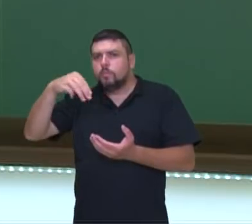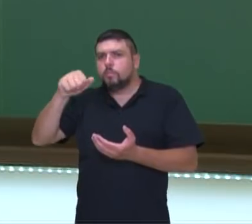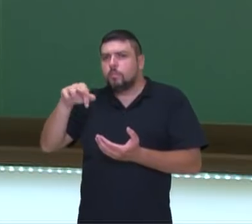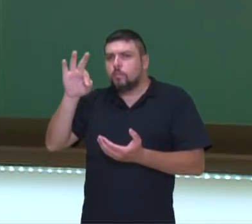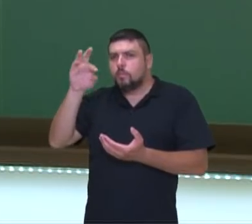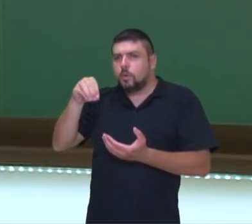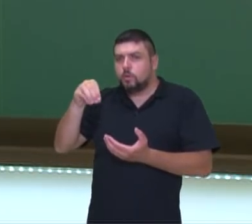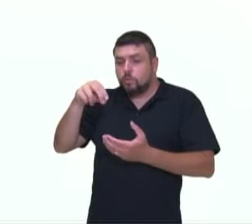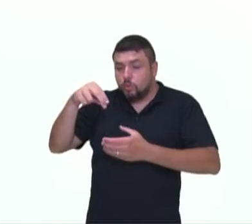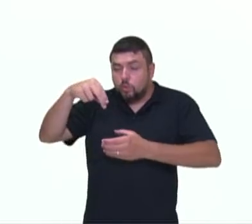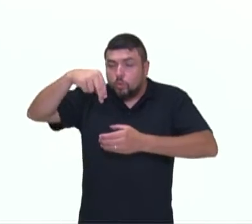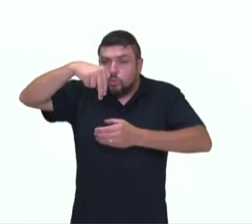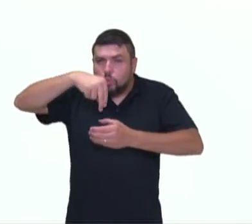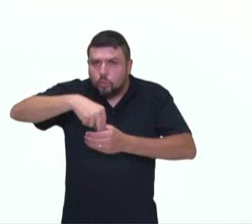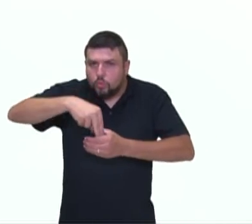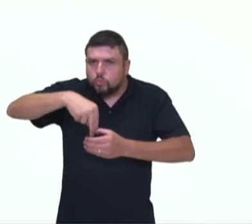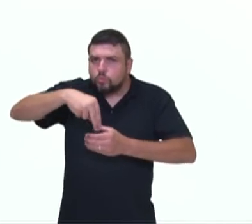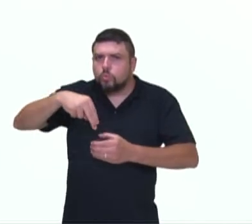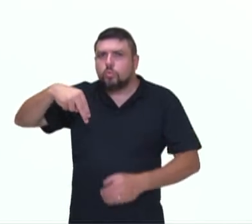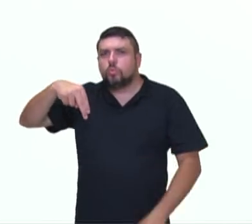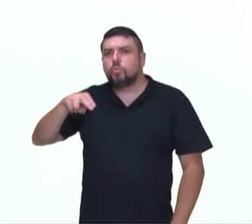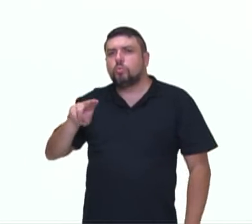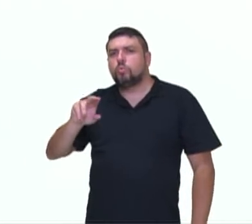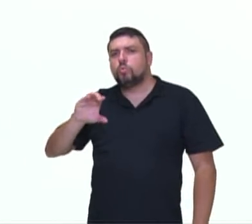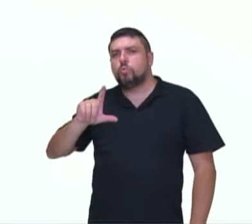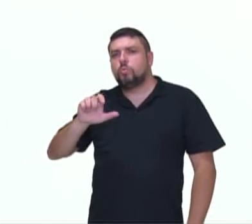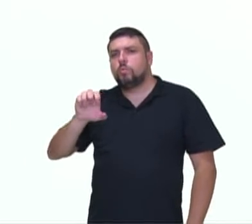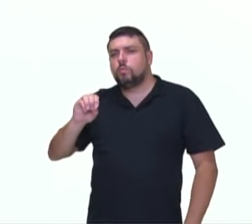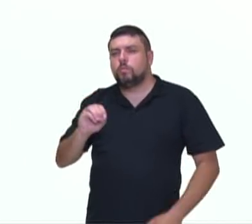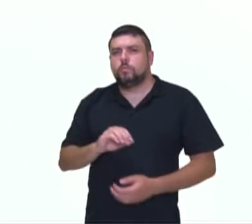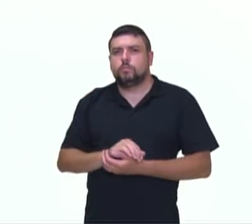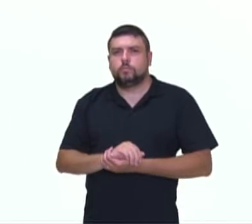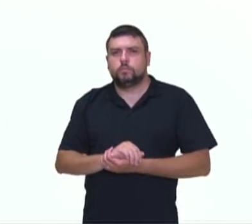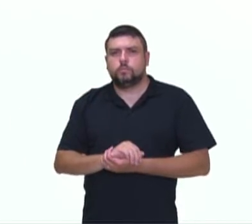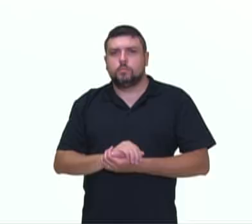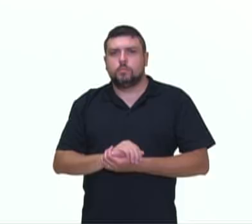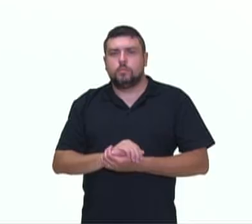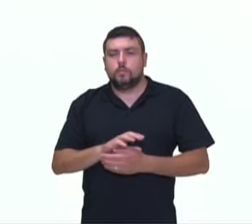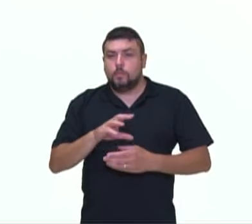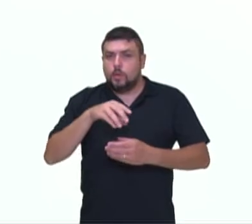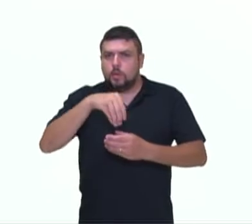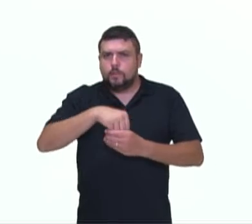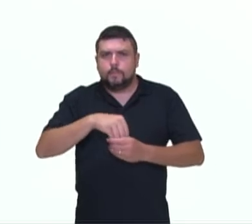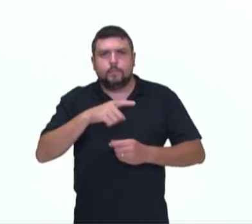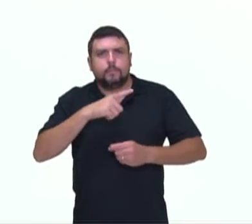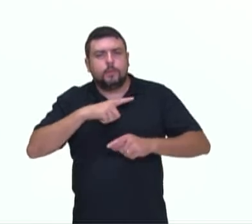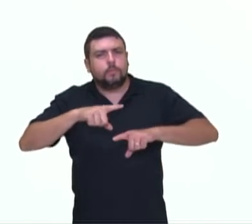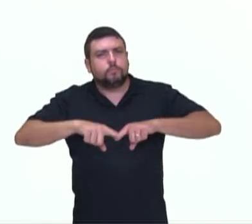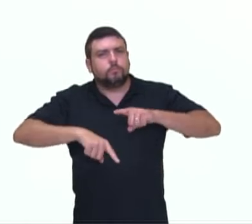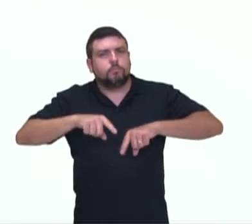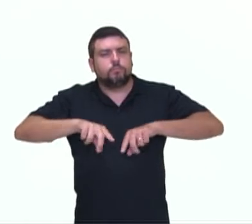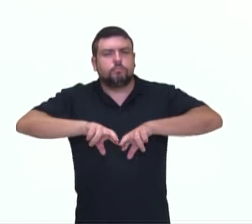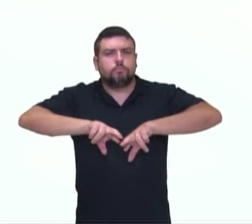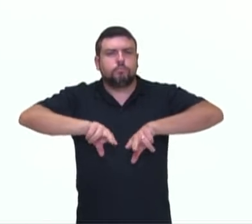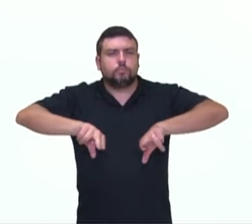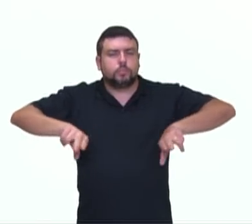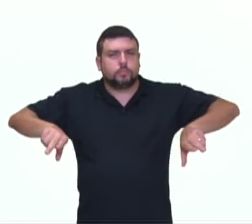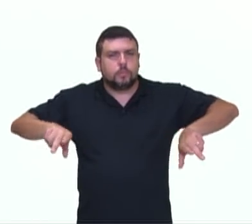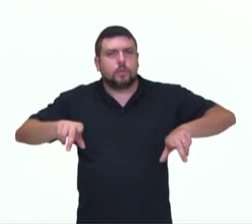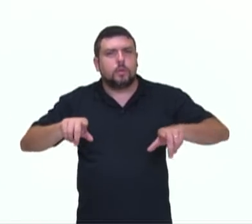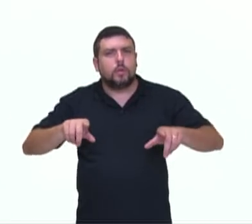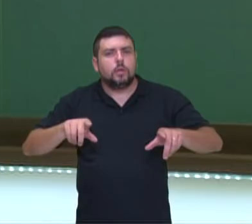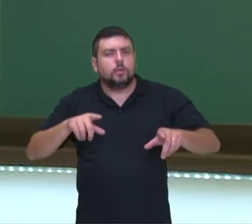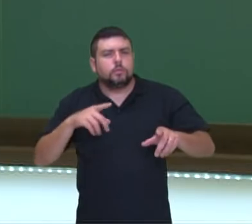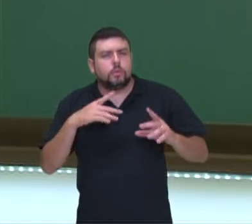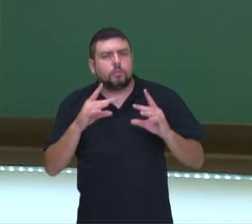núcleo. Compreender que o interior do planeta é formado por diversos tipos de materiais e diferentes estados